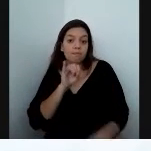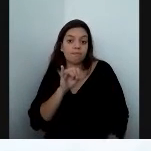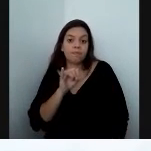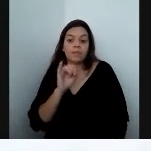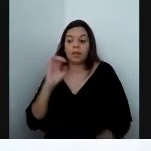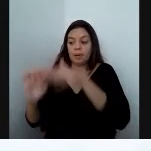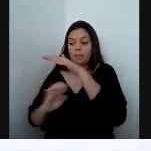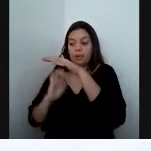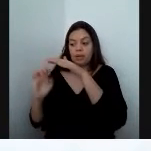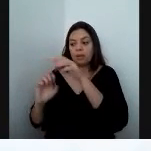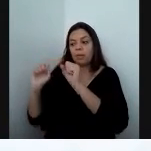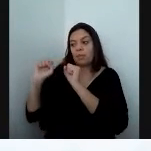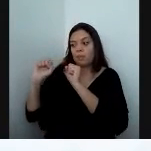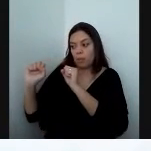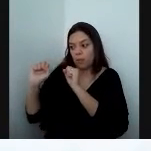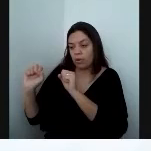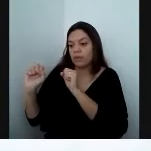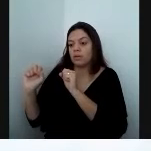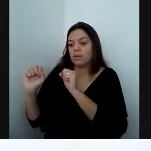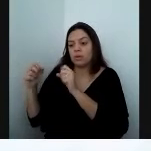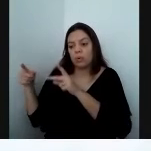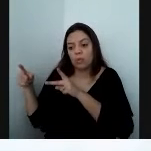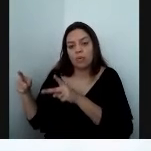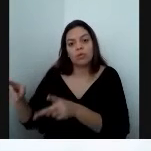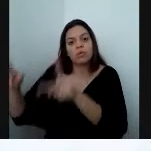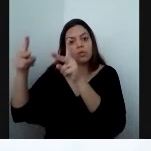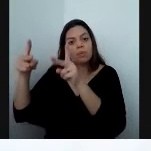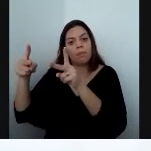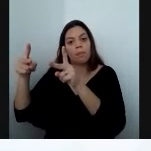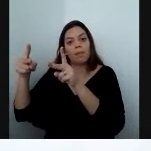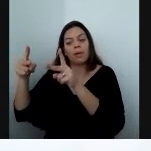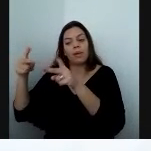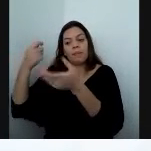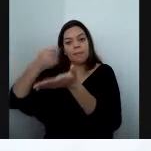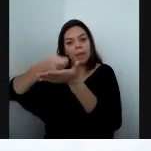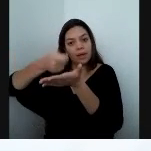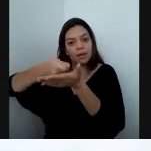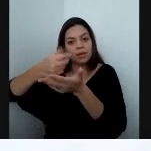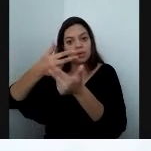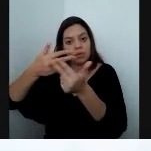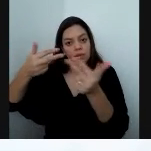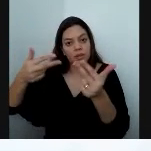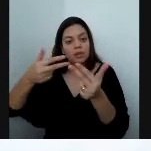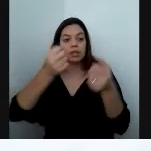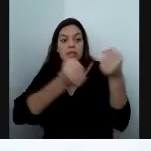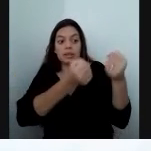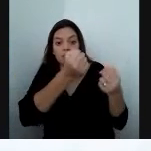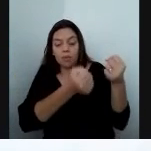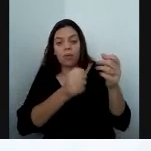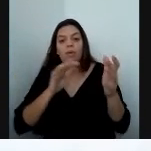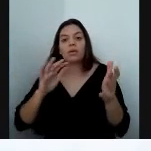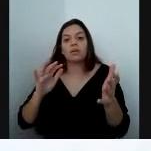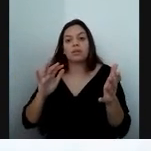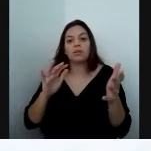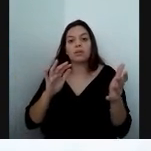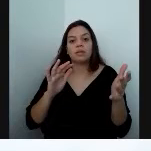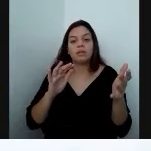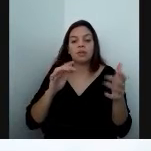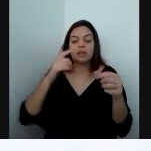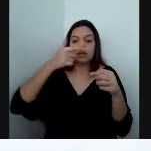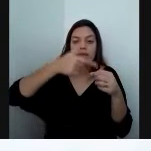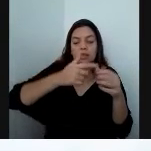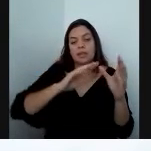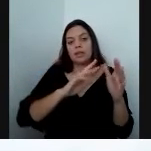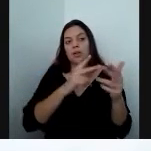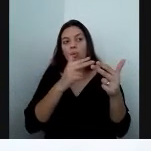Alimentação, já agora transformado numa cesta básica ou num benefício de Vale, né? E